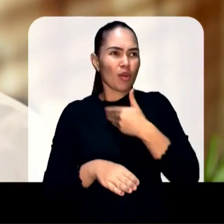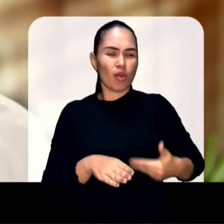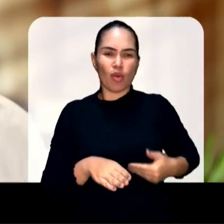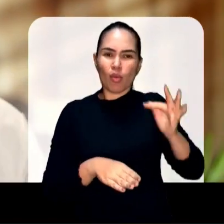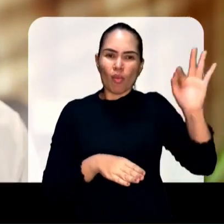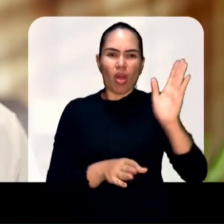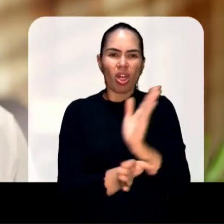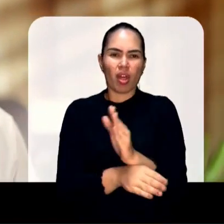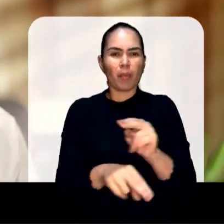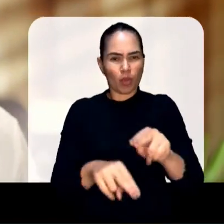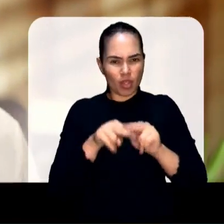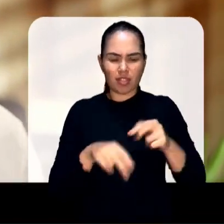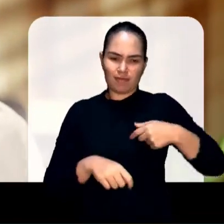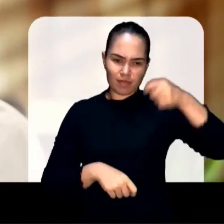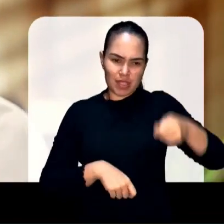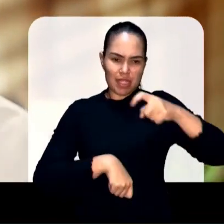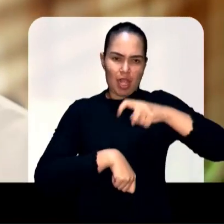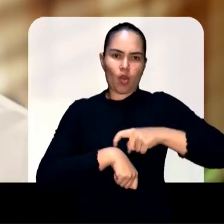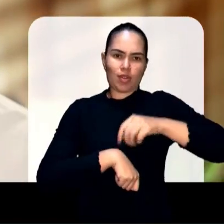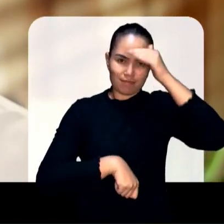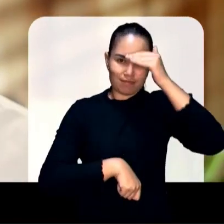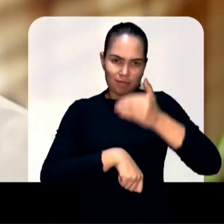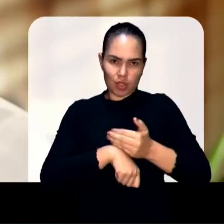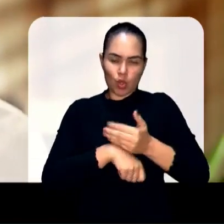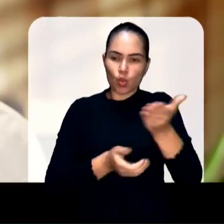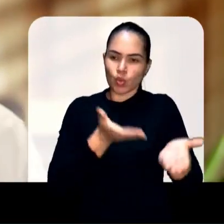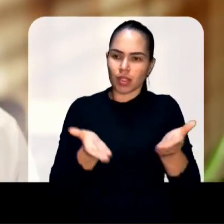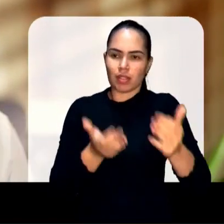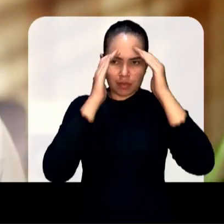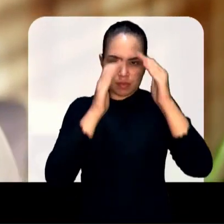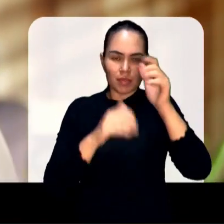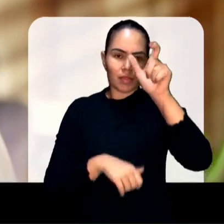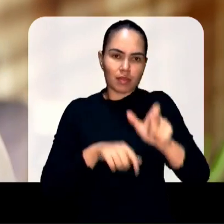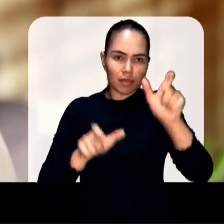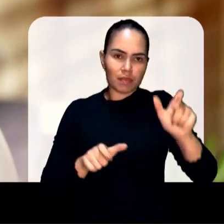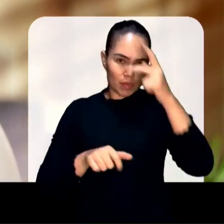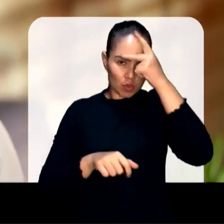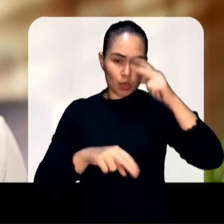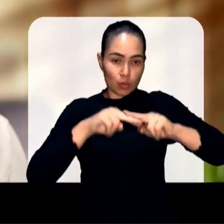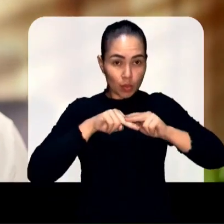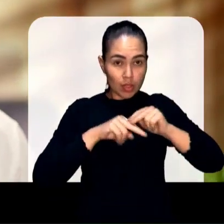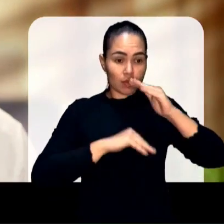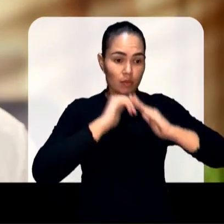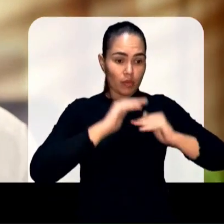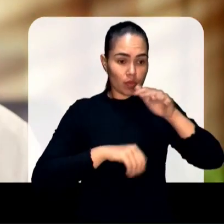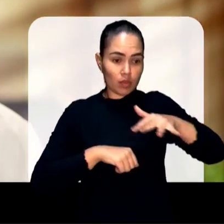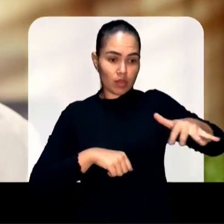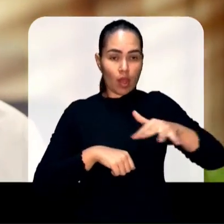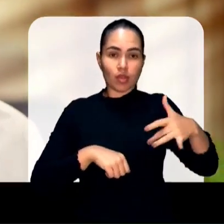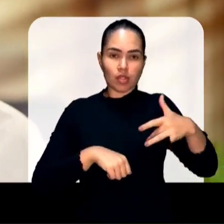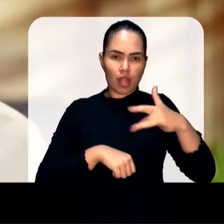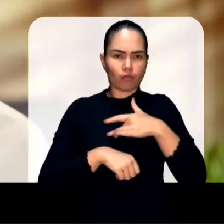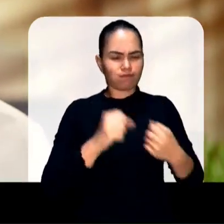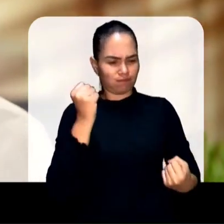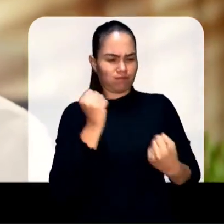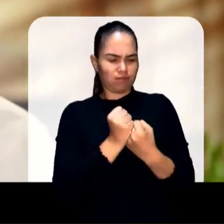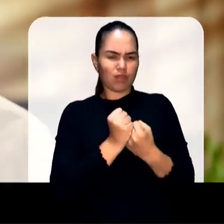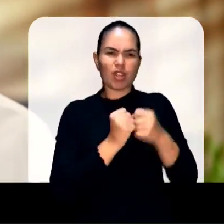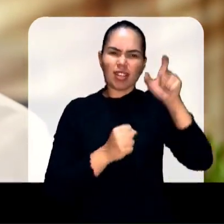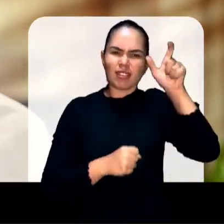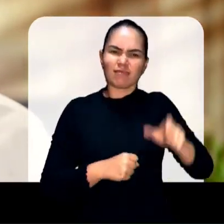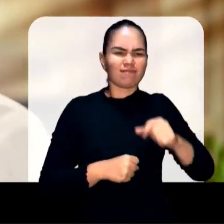e apoio do governo federal, agindo no tempo certo e cuidando do nosso povo. Nossos profissionais de saúde foram